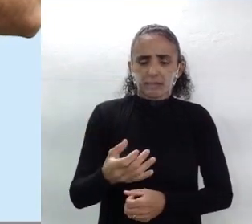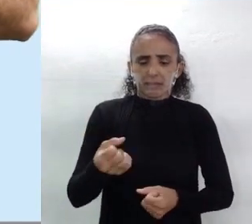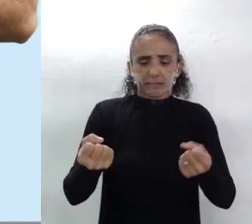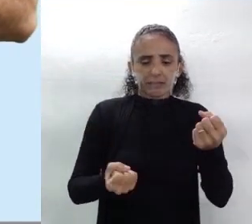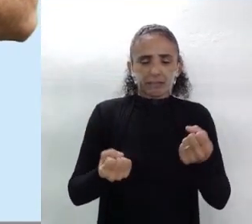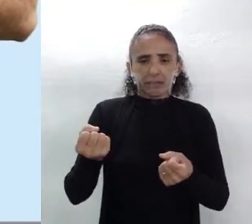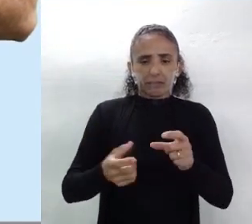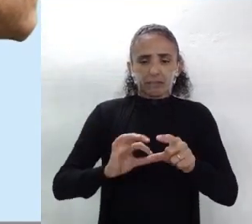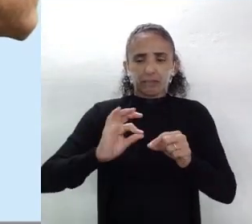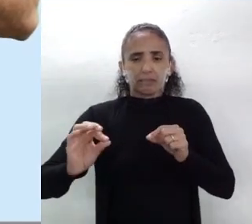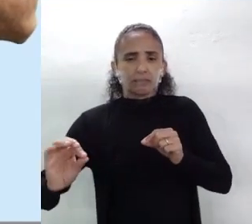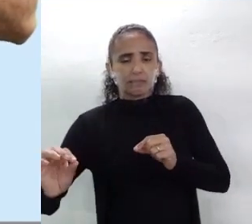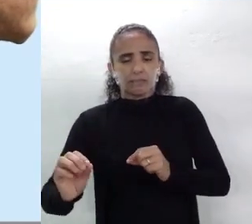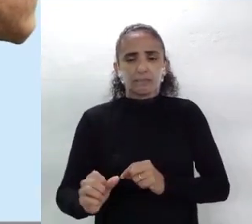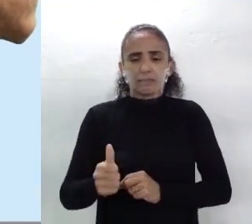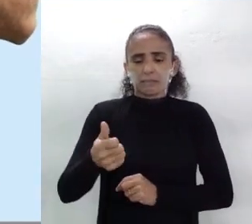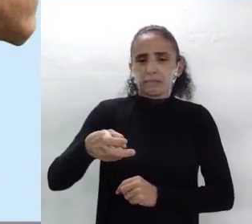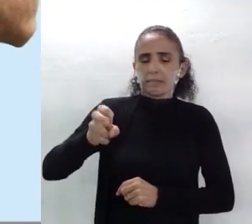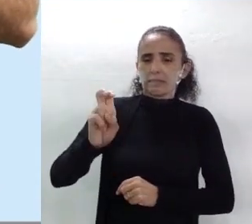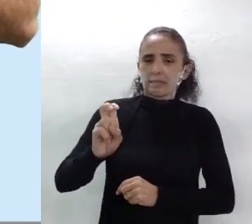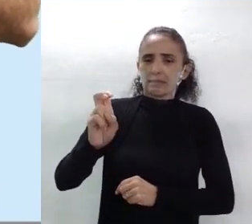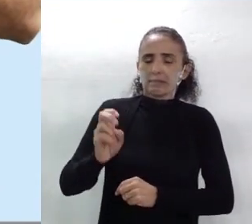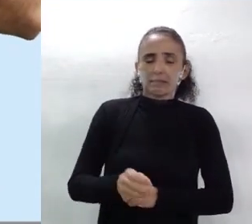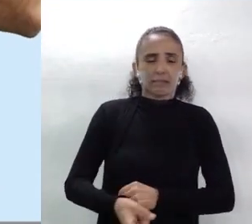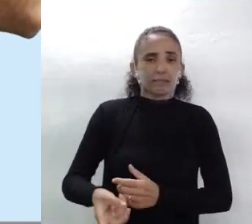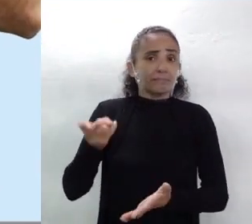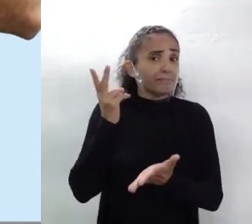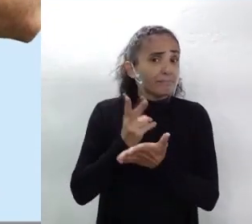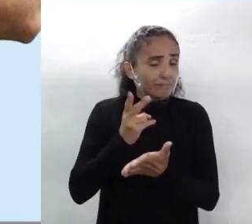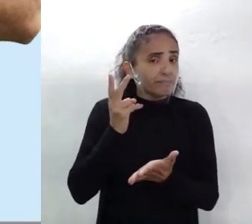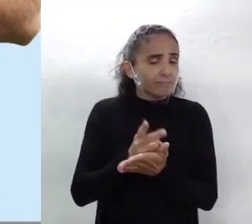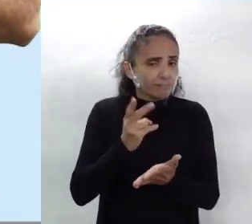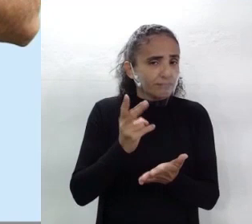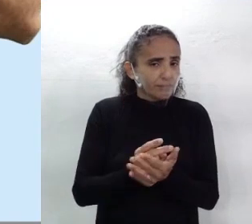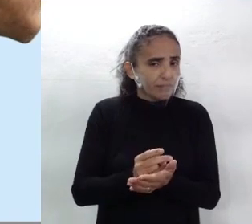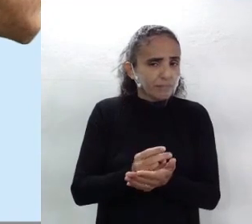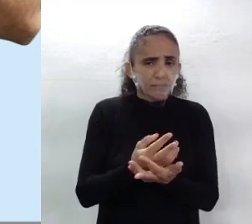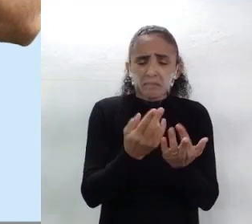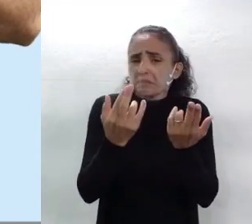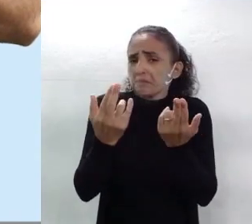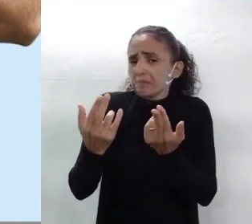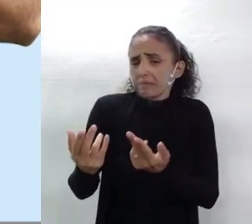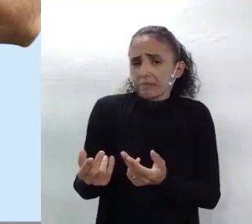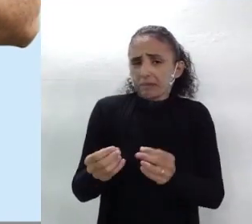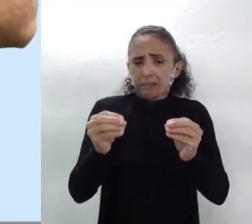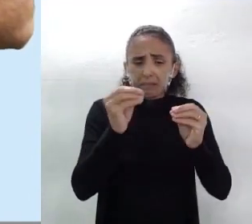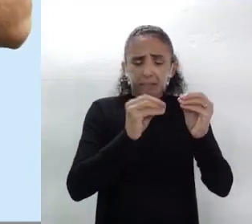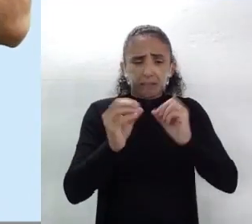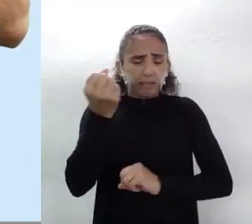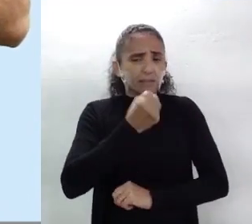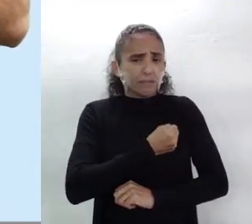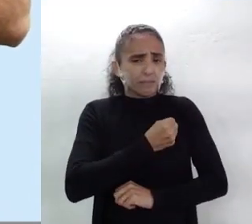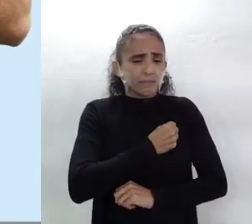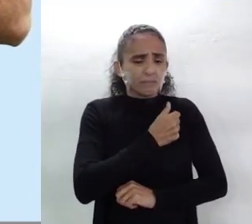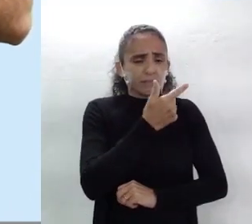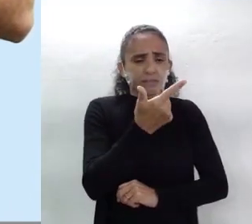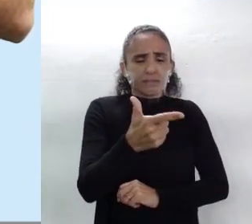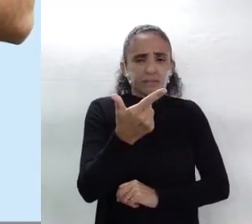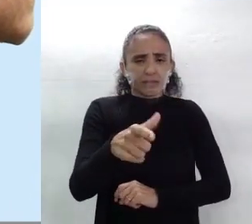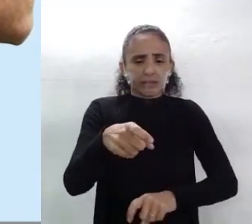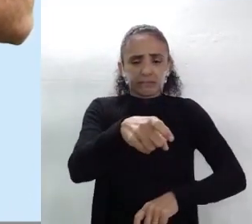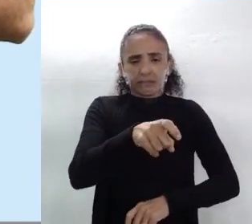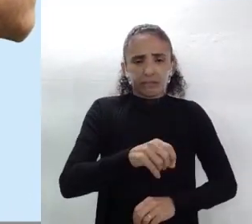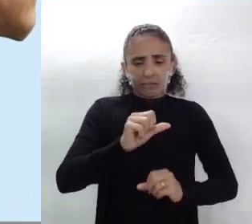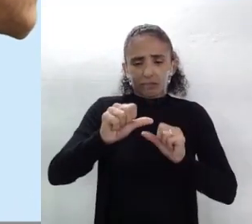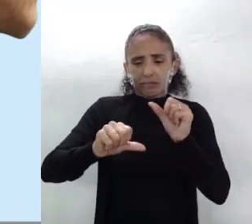é 15. Beleza? Então, todas as vezes, essa é a mesma ideia. Pega o número que não tem X, passa para um lado,